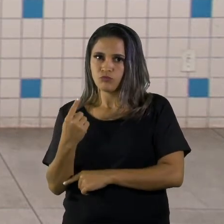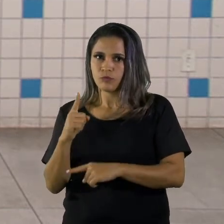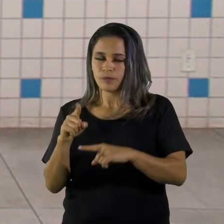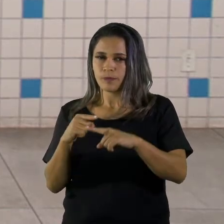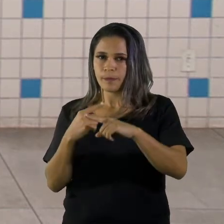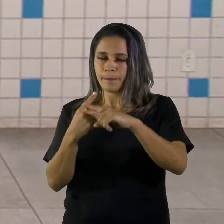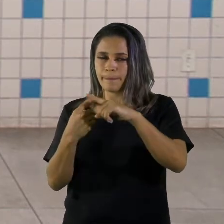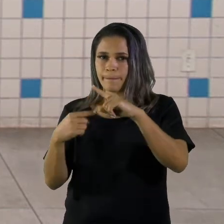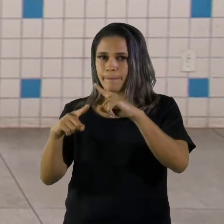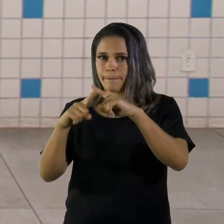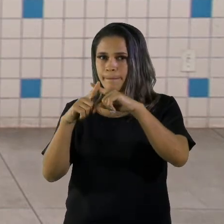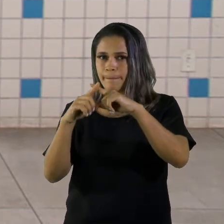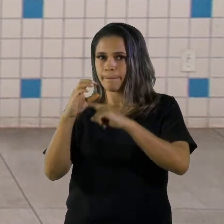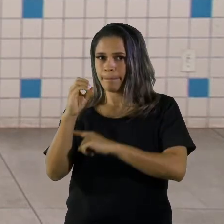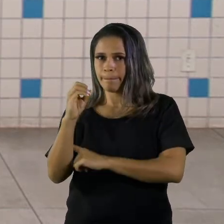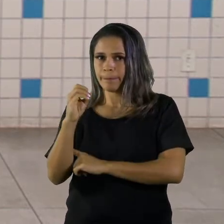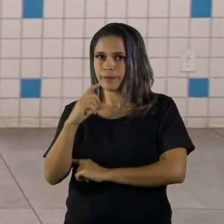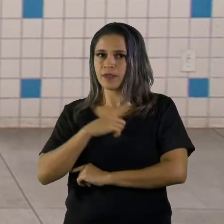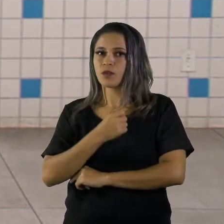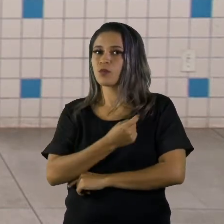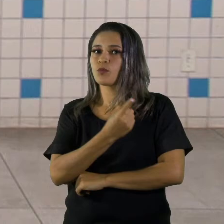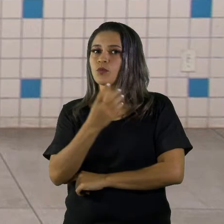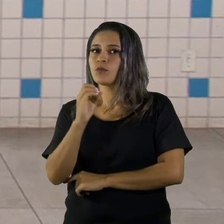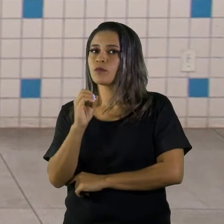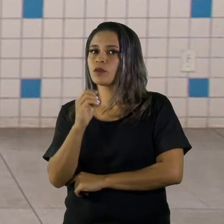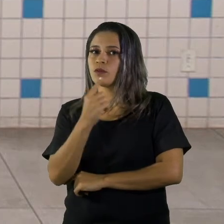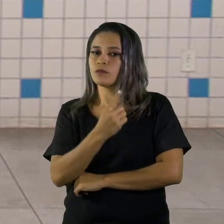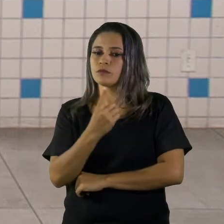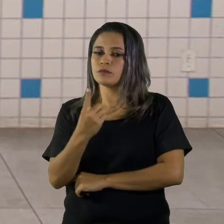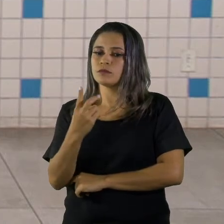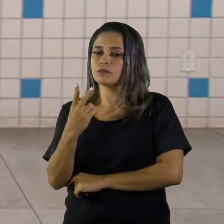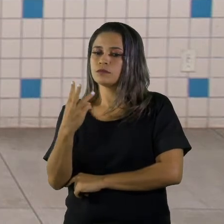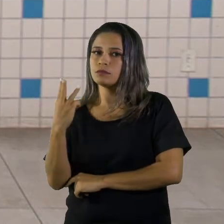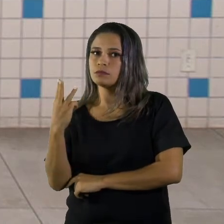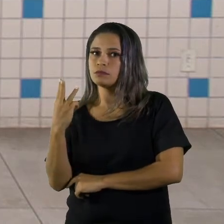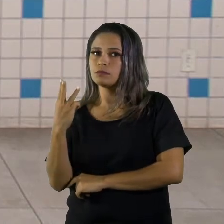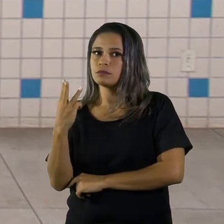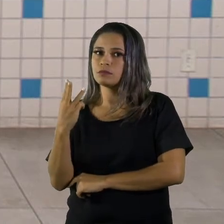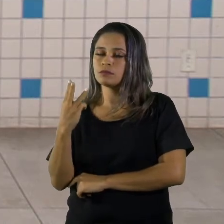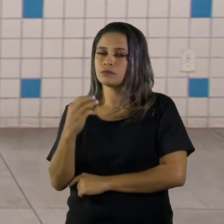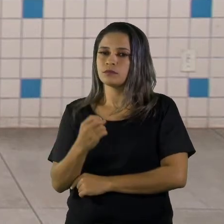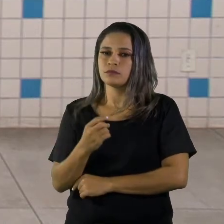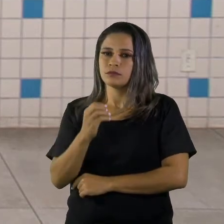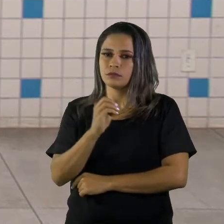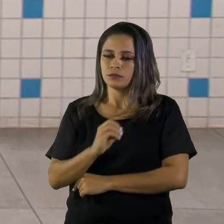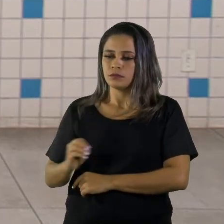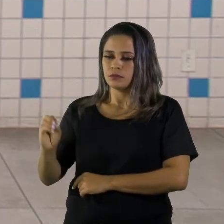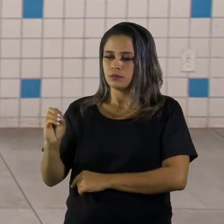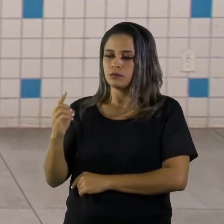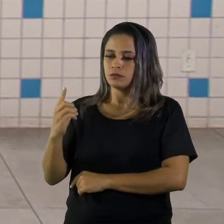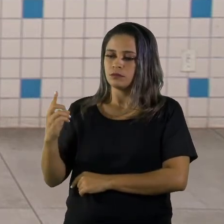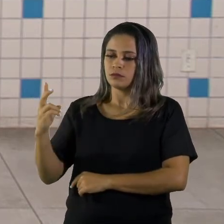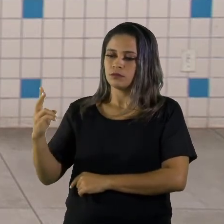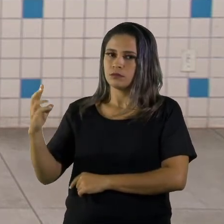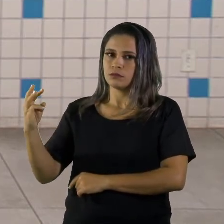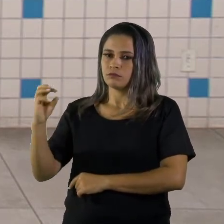zero daqui. Quantos zeros tem ao todo? Ó, 1, 2, 3. 1, 2,